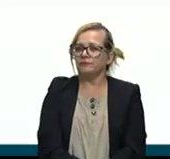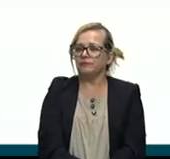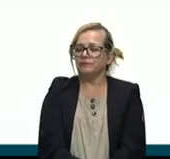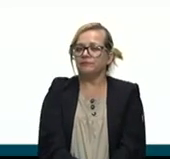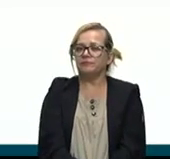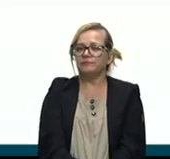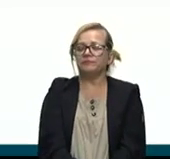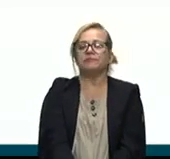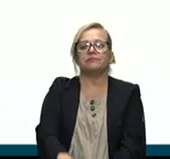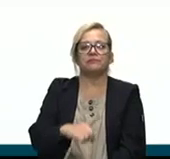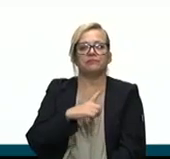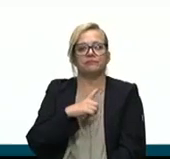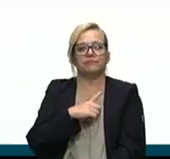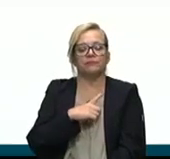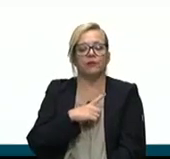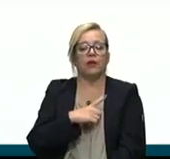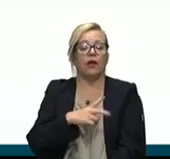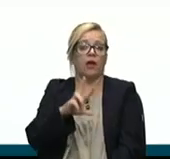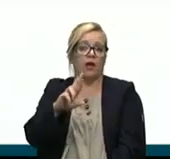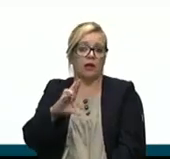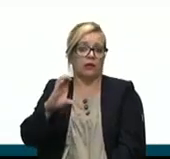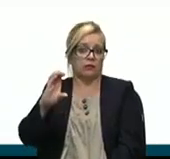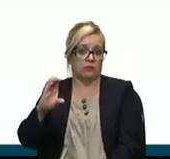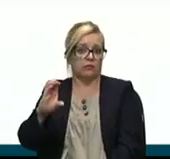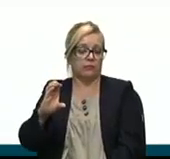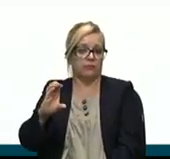Bom, então nós temos que a região crítica será